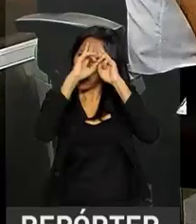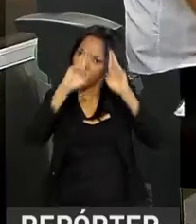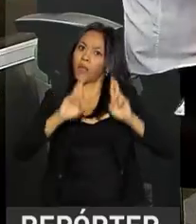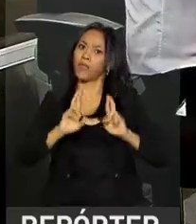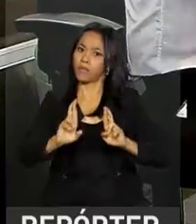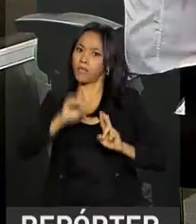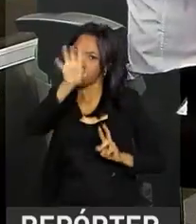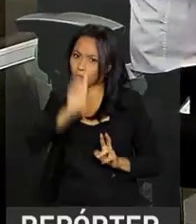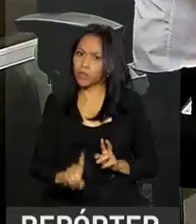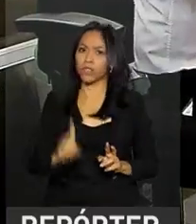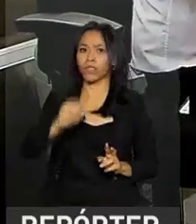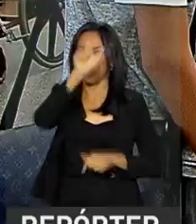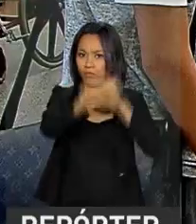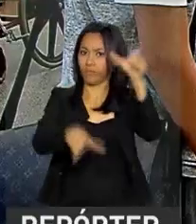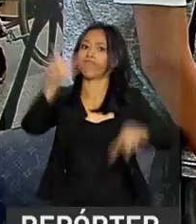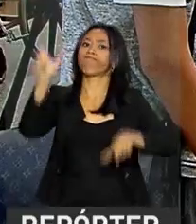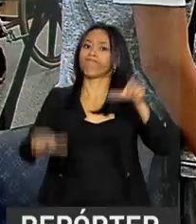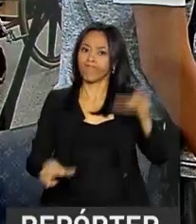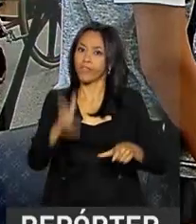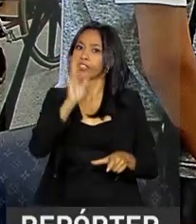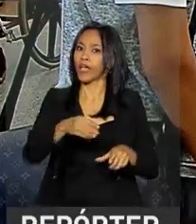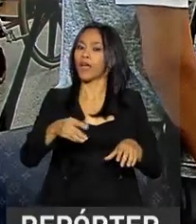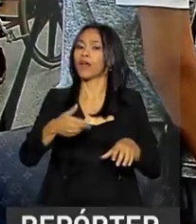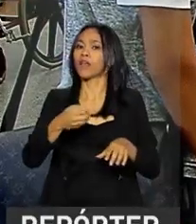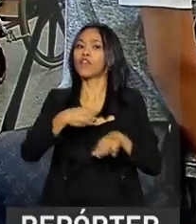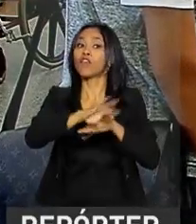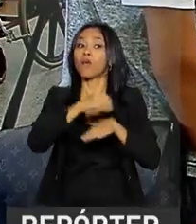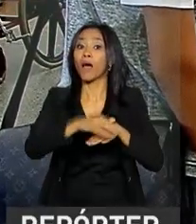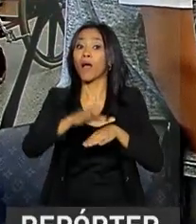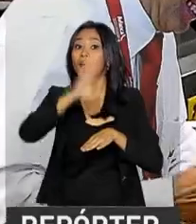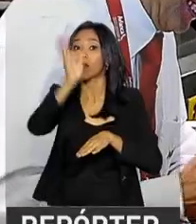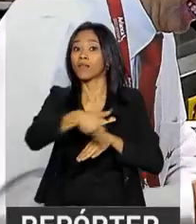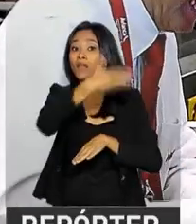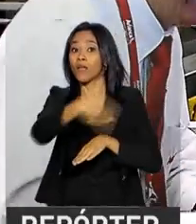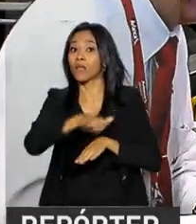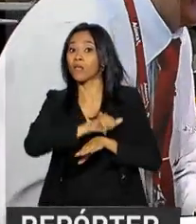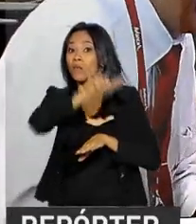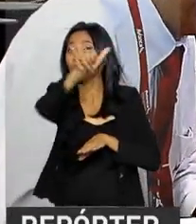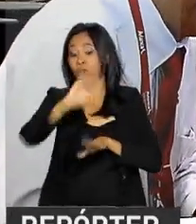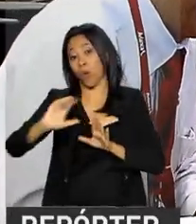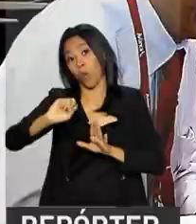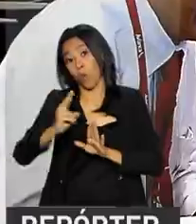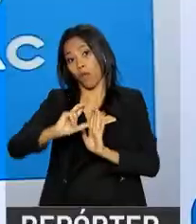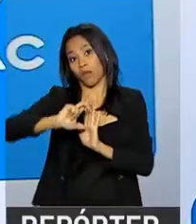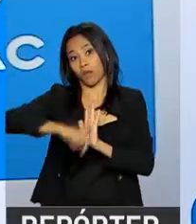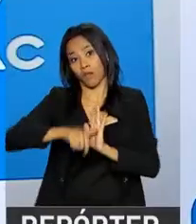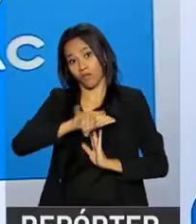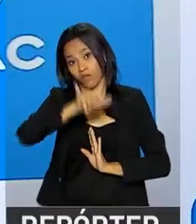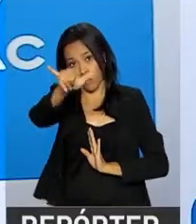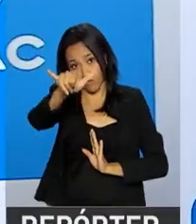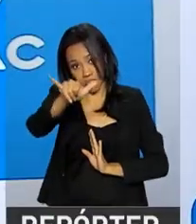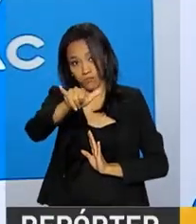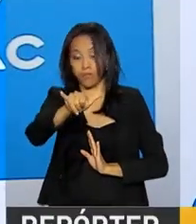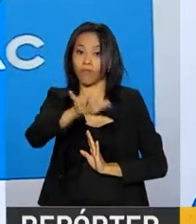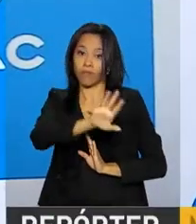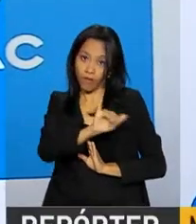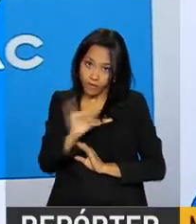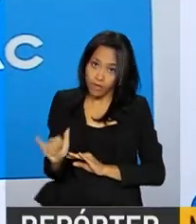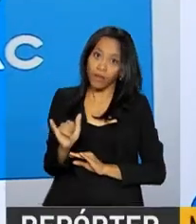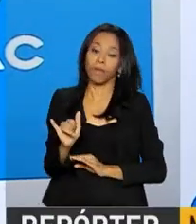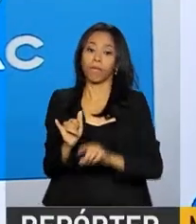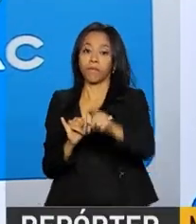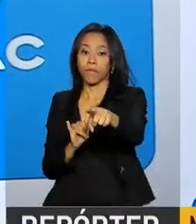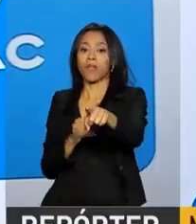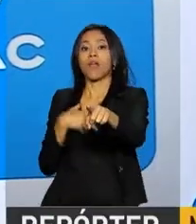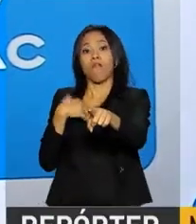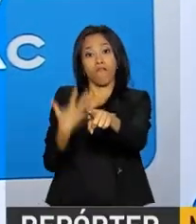os direitos dos passageiros como informar sobre cancelamentos e atrasos nos vôos gente é vai cobrar